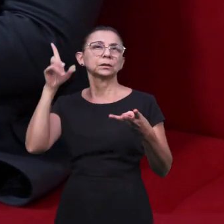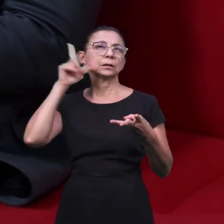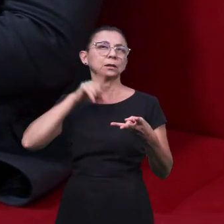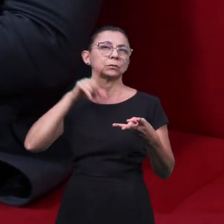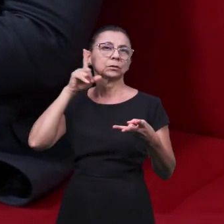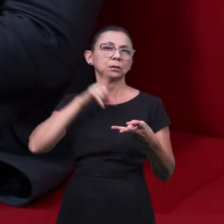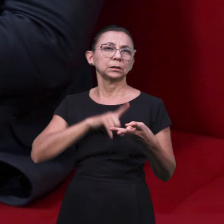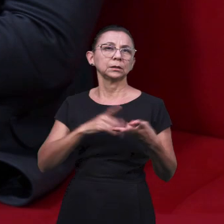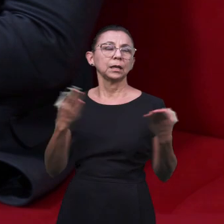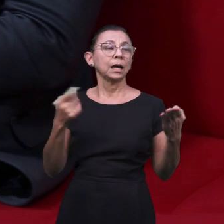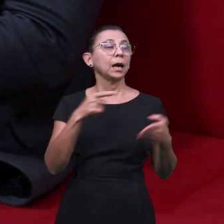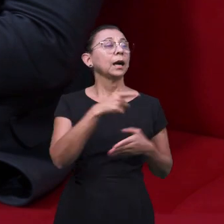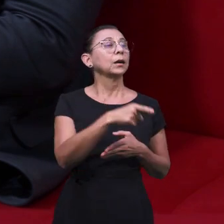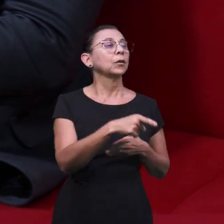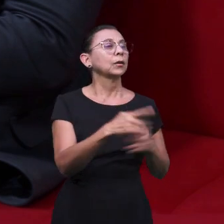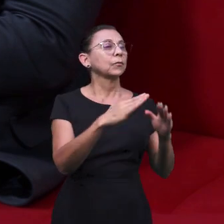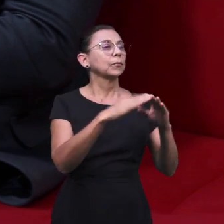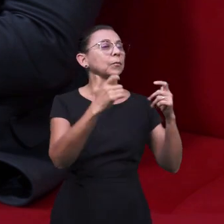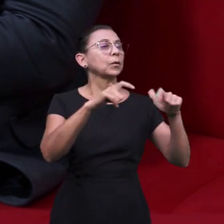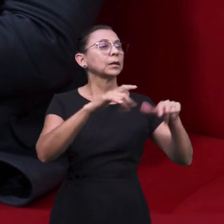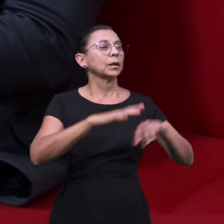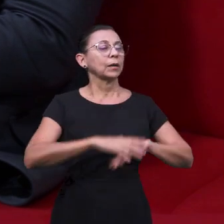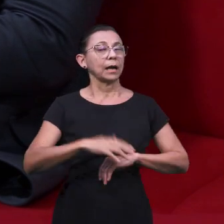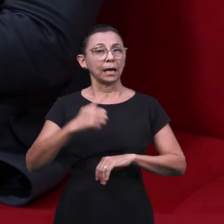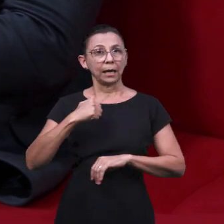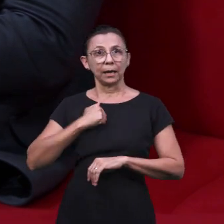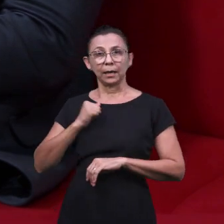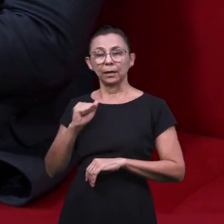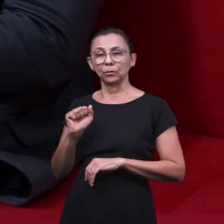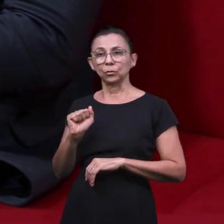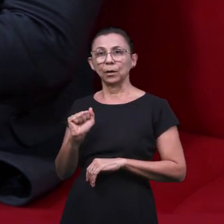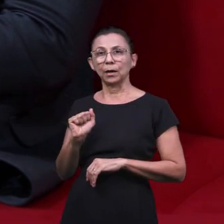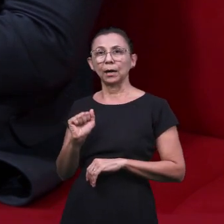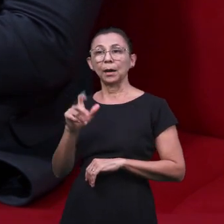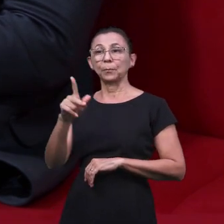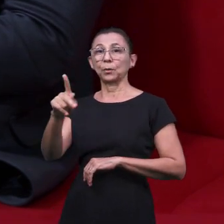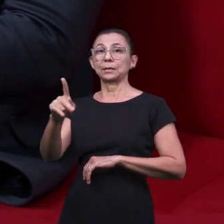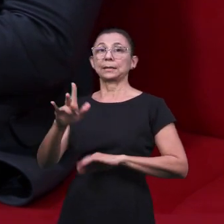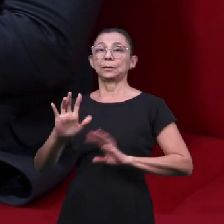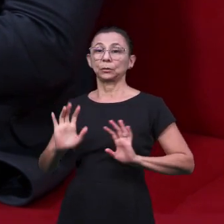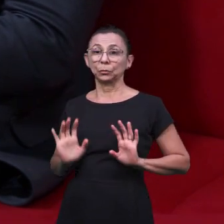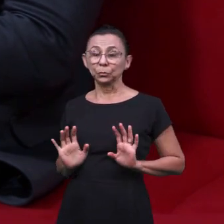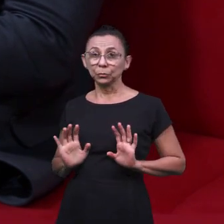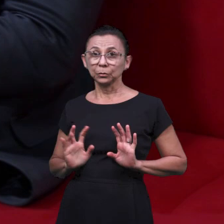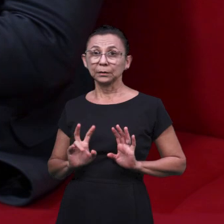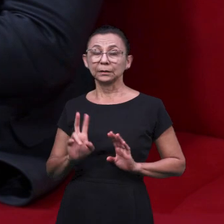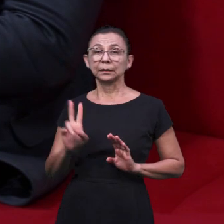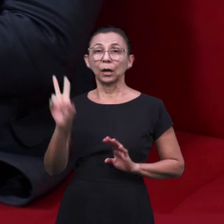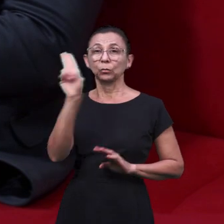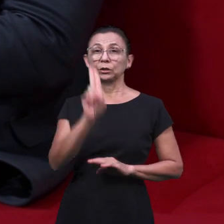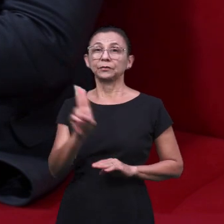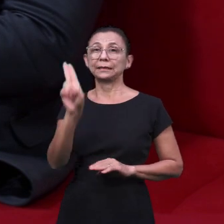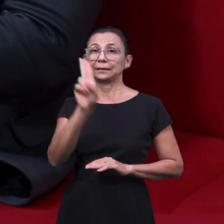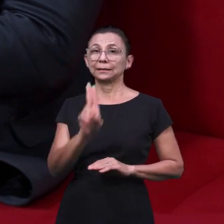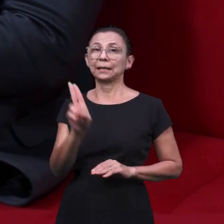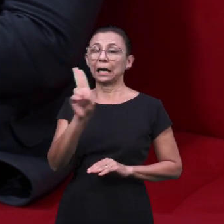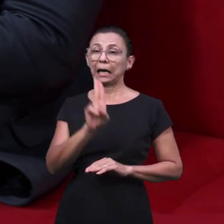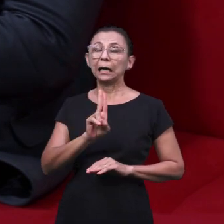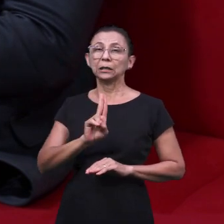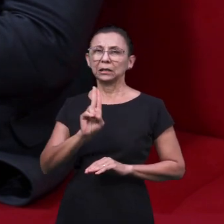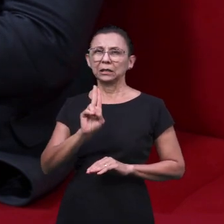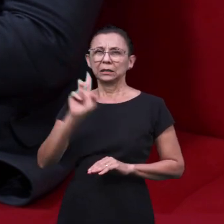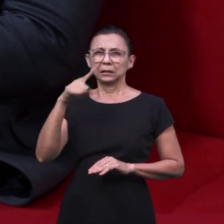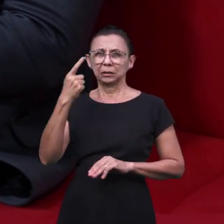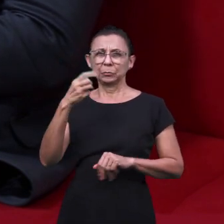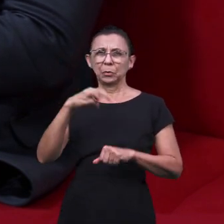estou aposentada, no final do ano saiu minha aposentadoria da universidade, né? Porque depois que eu fiz o mestrado,